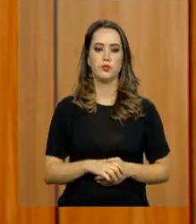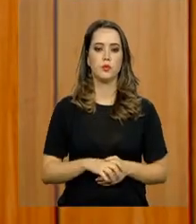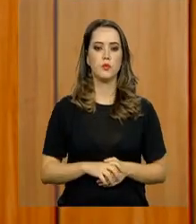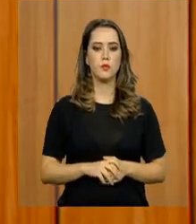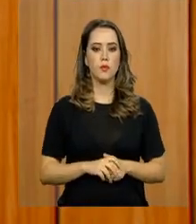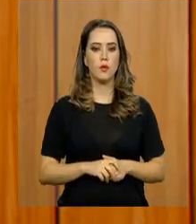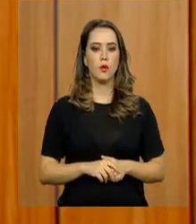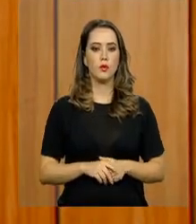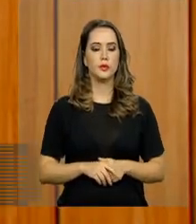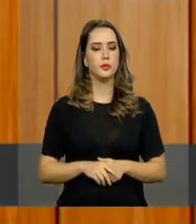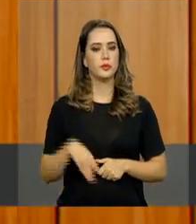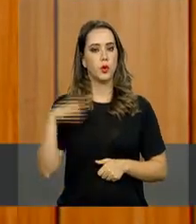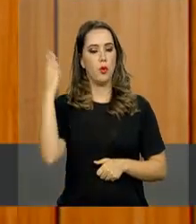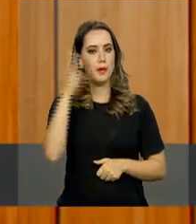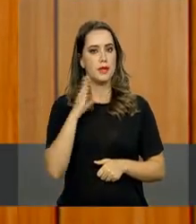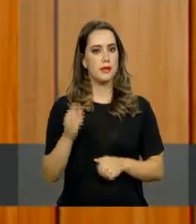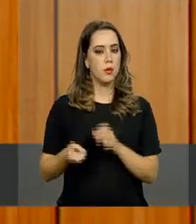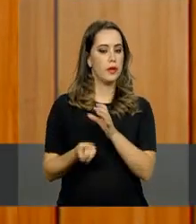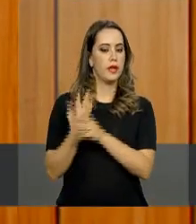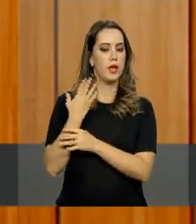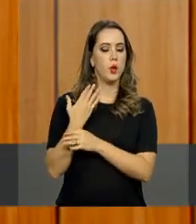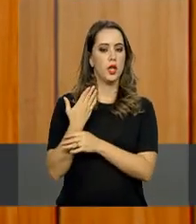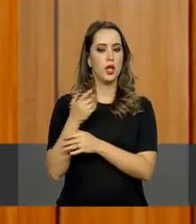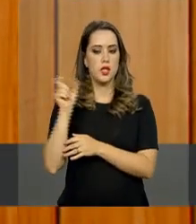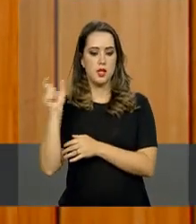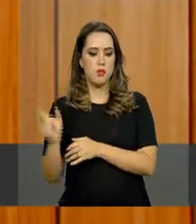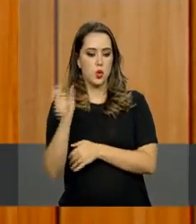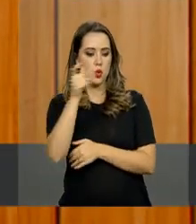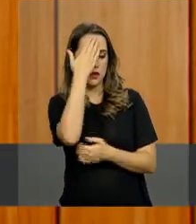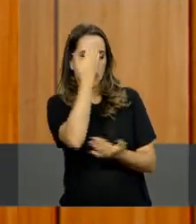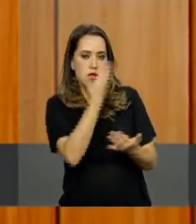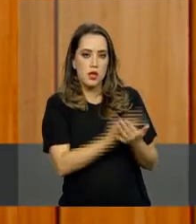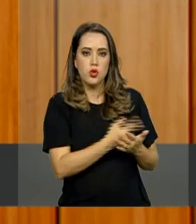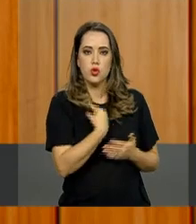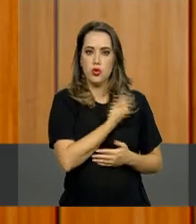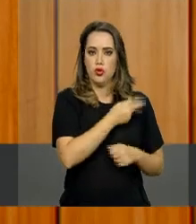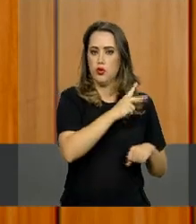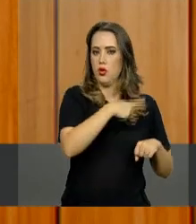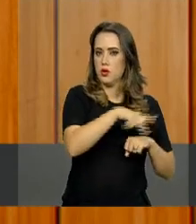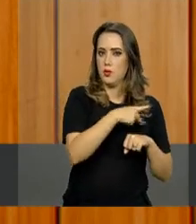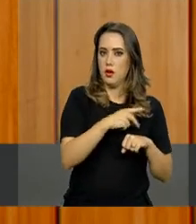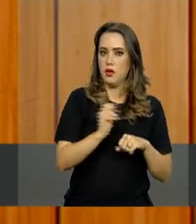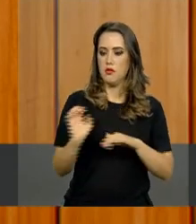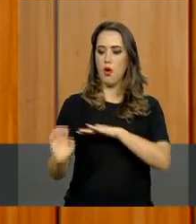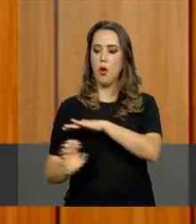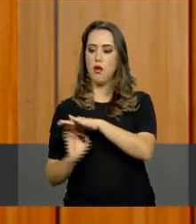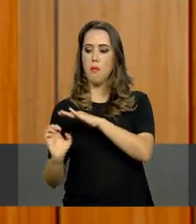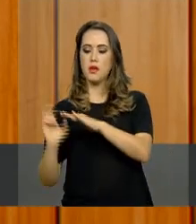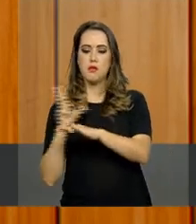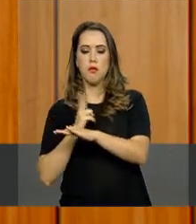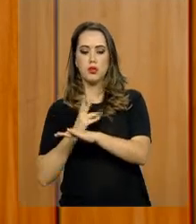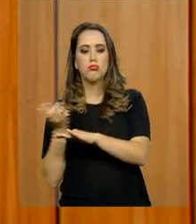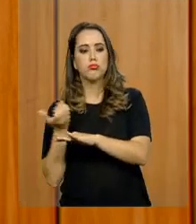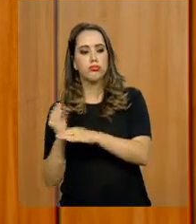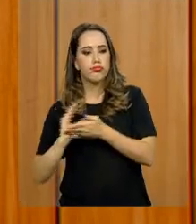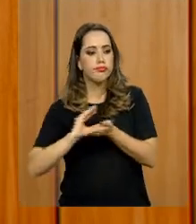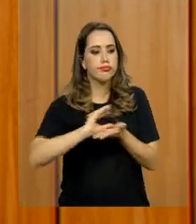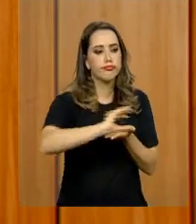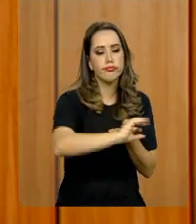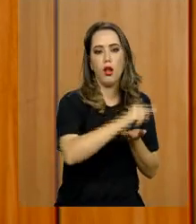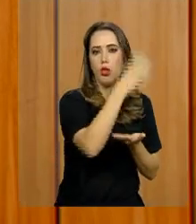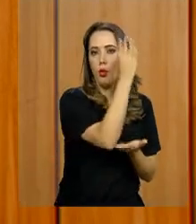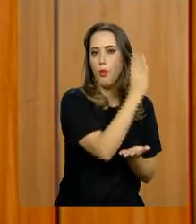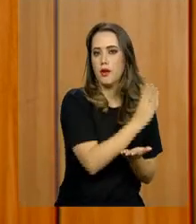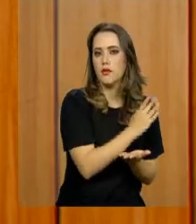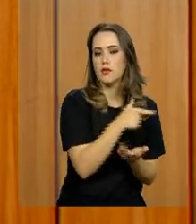está gerando credibilidade lá fora e internamente falando e empresas privadas estão vindo para o brasil e também